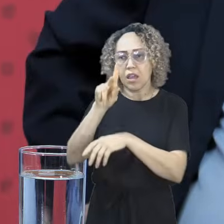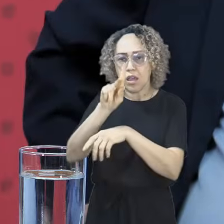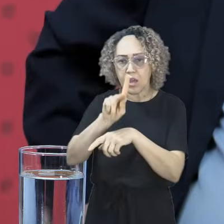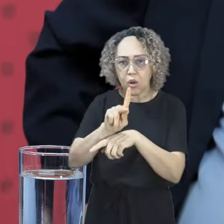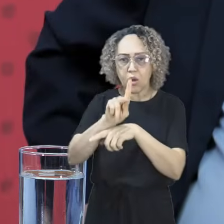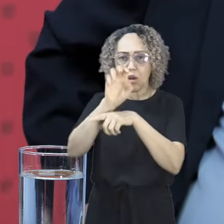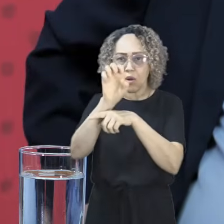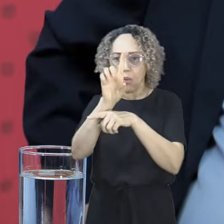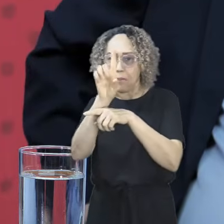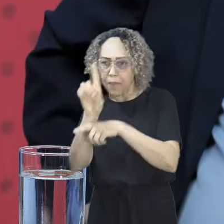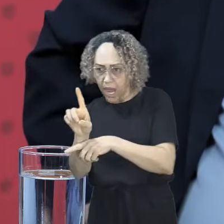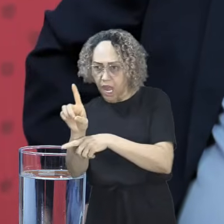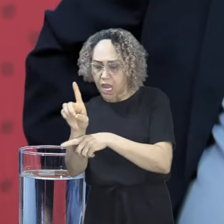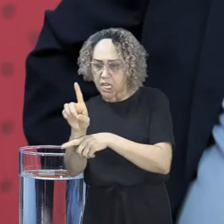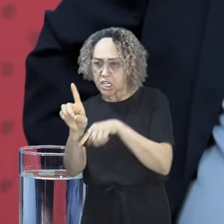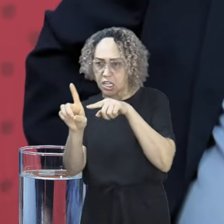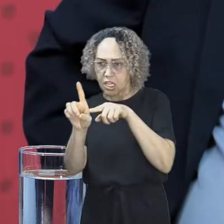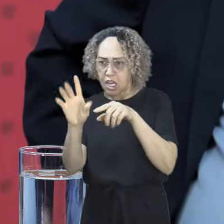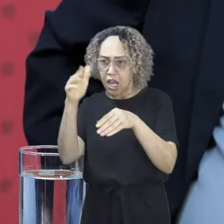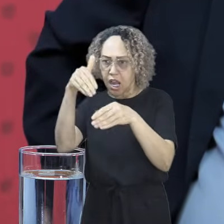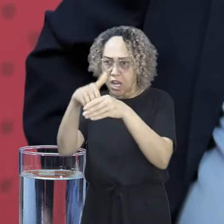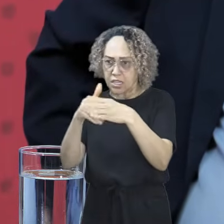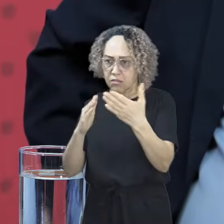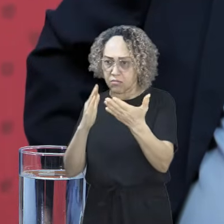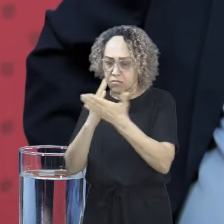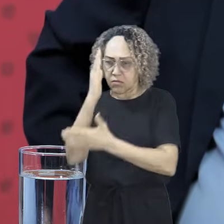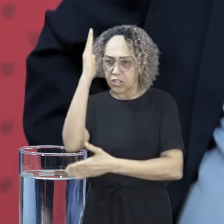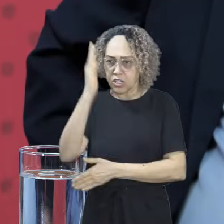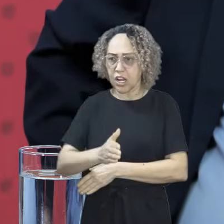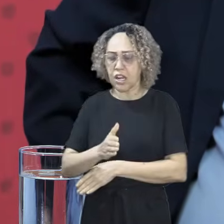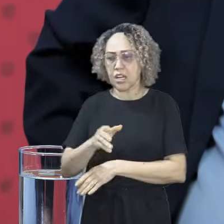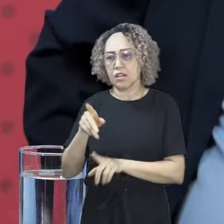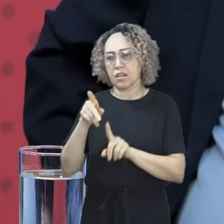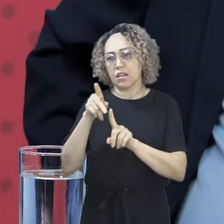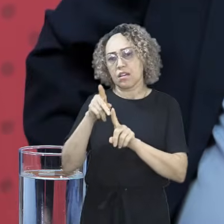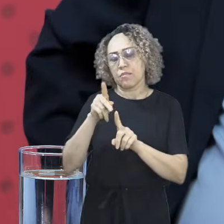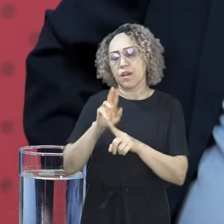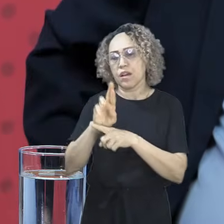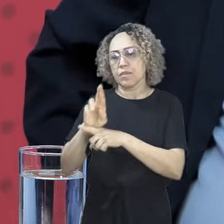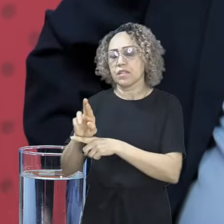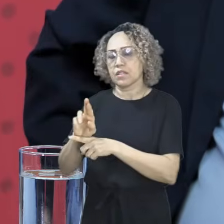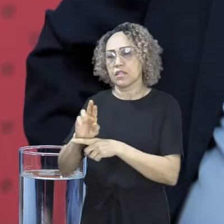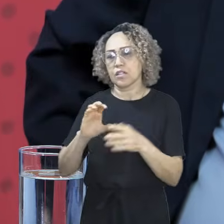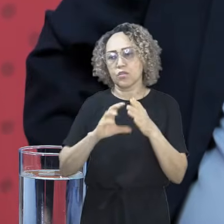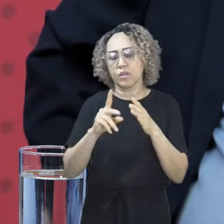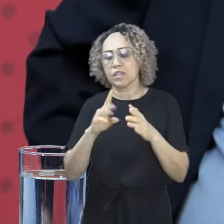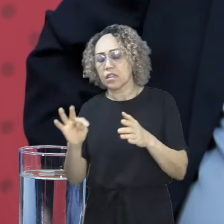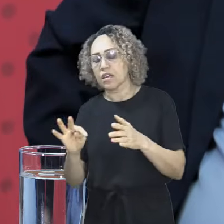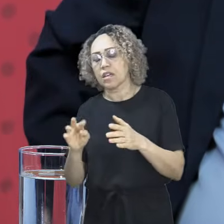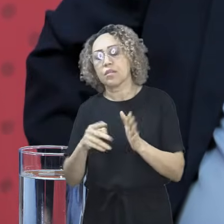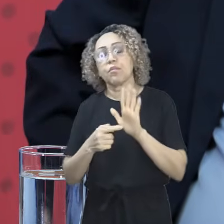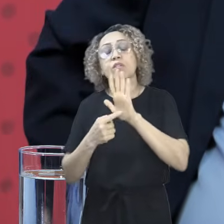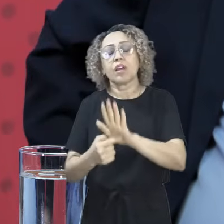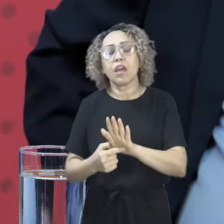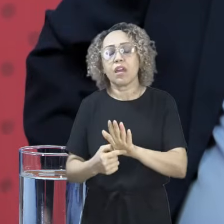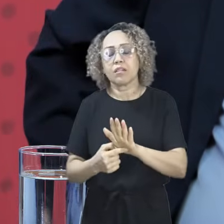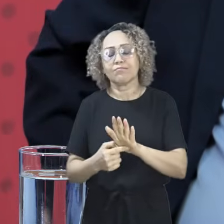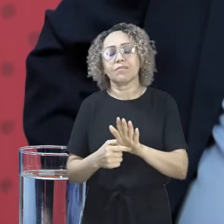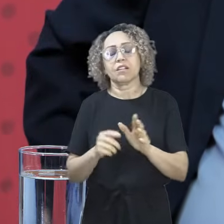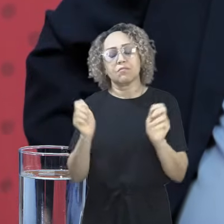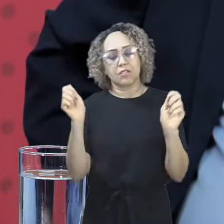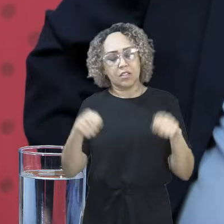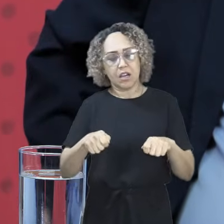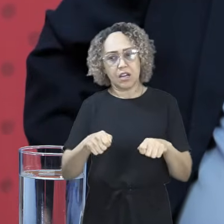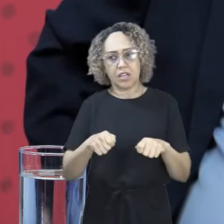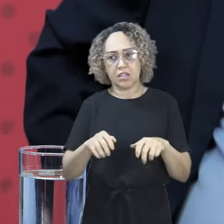um partido com capacidade de mobilização dos seus filiados, da sua militância, né? Com